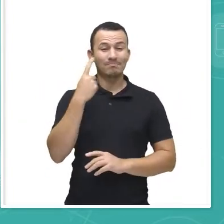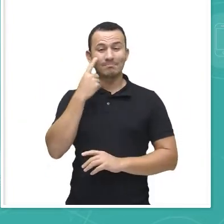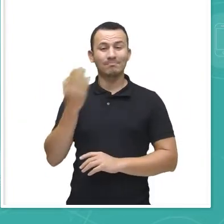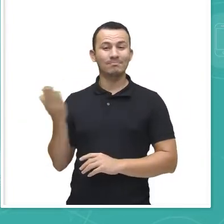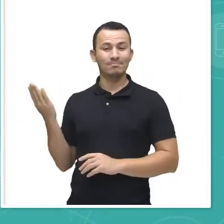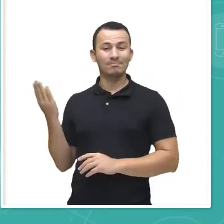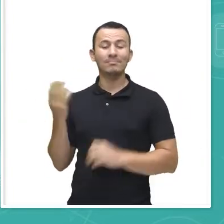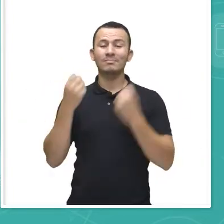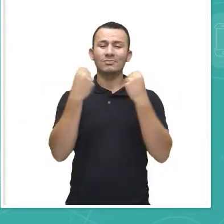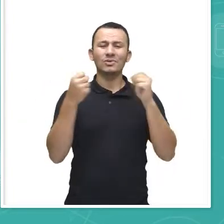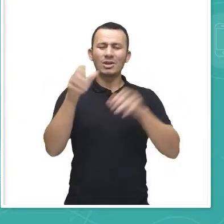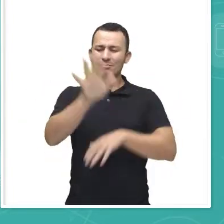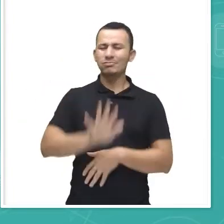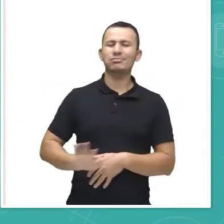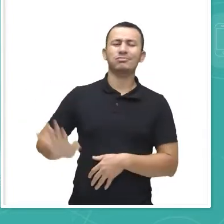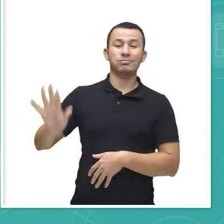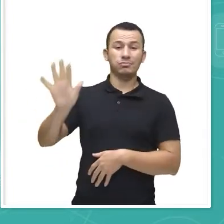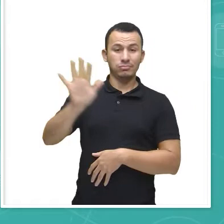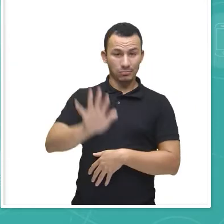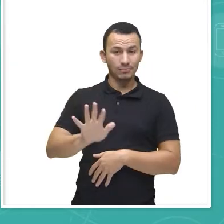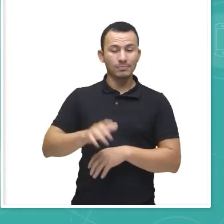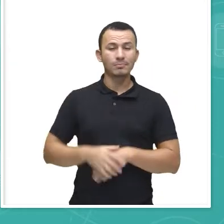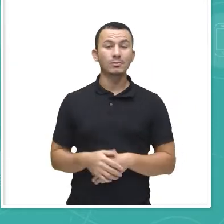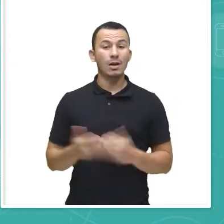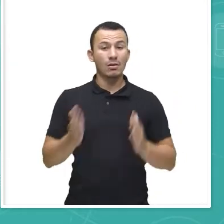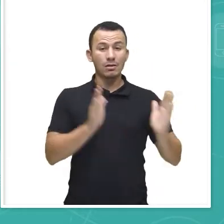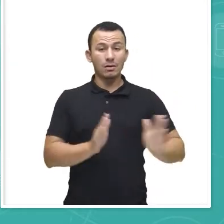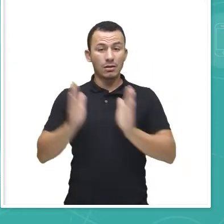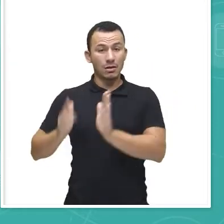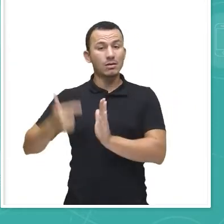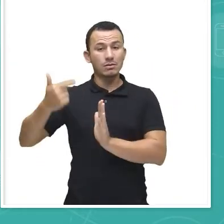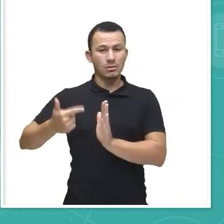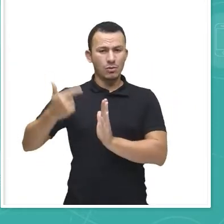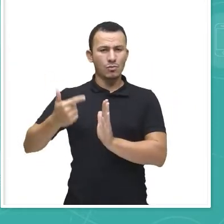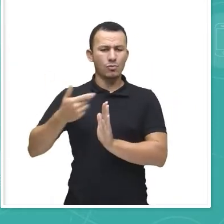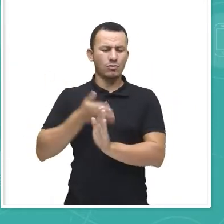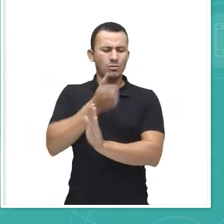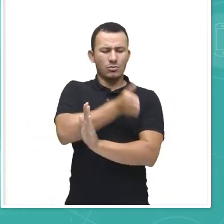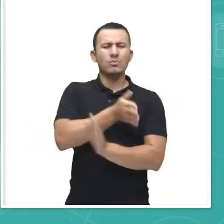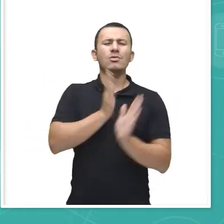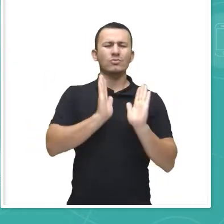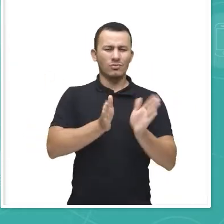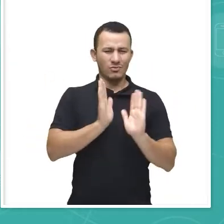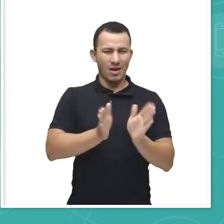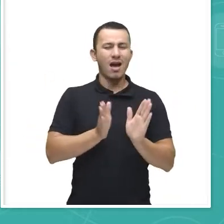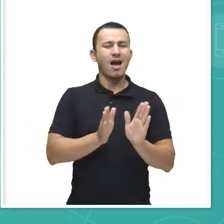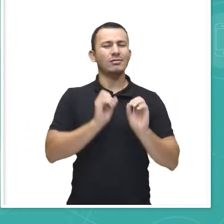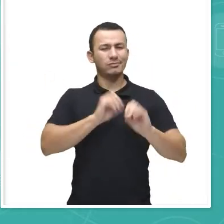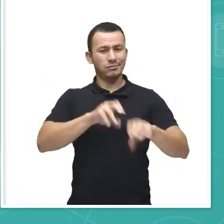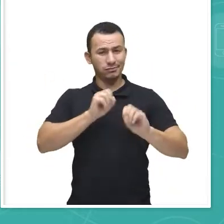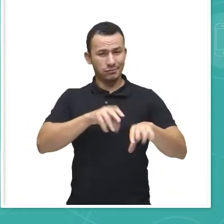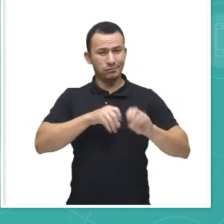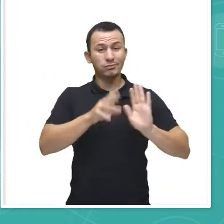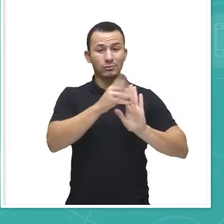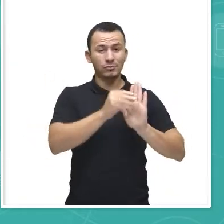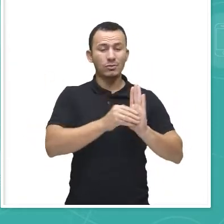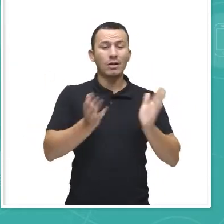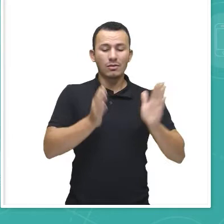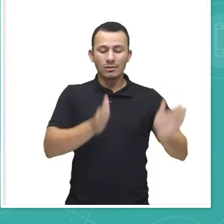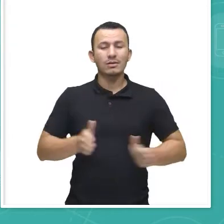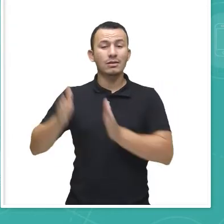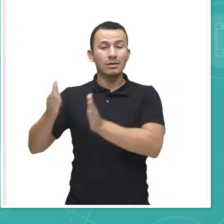geral. A nossa parte aqui é a parte 2, né? Nós tivemos um conteúdo anterior sobre ginástica geral e hoje nós vamos